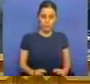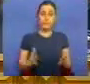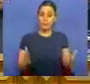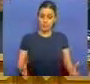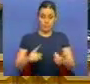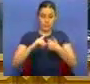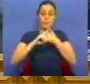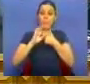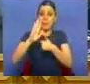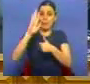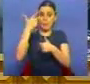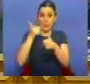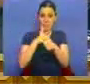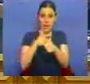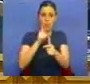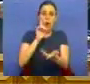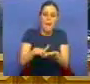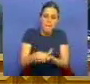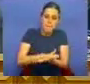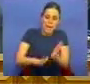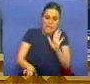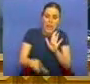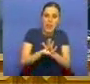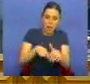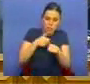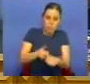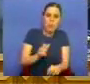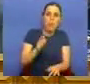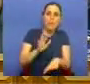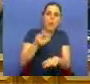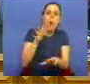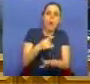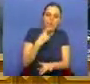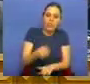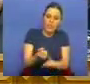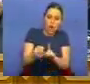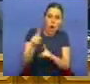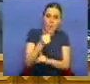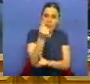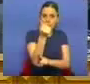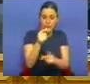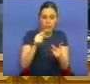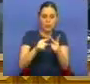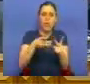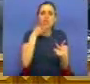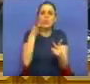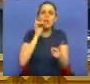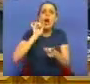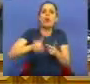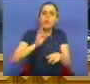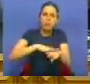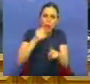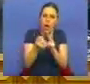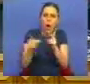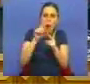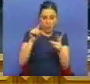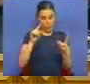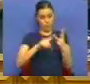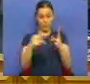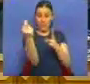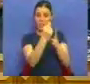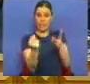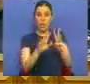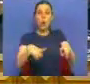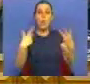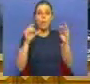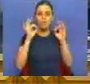seguintes. Primeiro, qual é a base legal para este aumento de preços? Segundo, quais são os seus fundamentos? Terceiro, quando é que estará